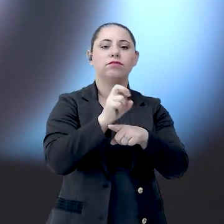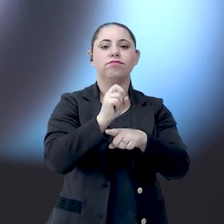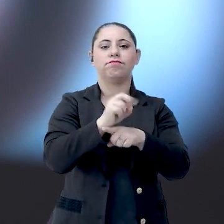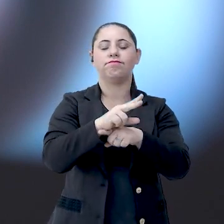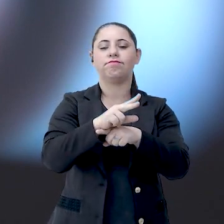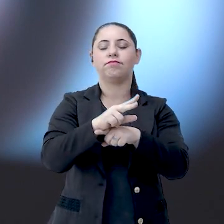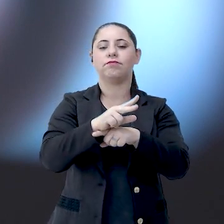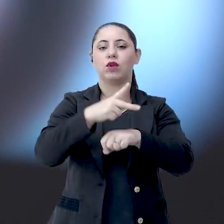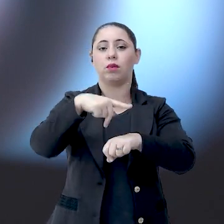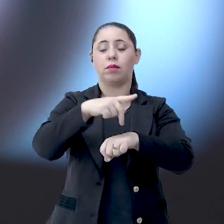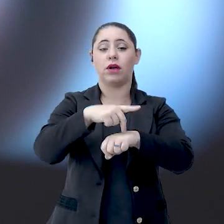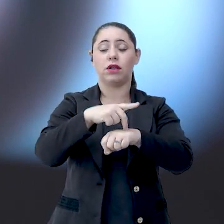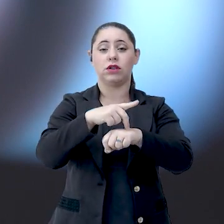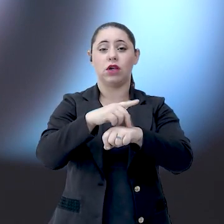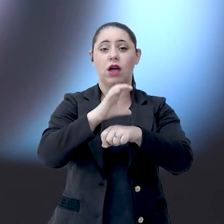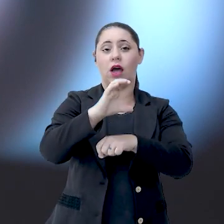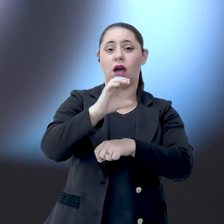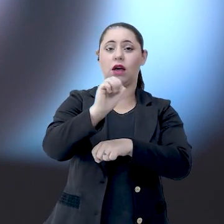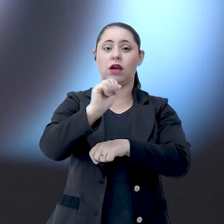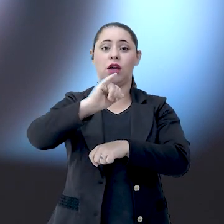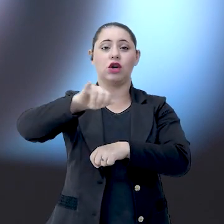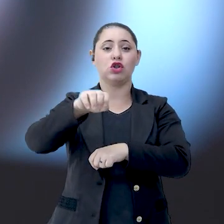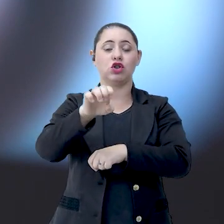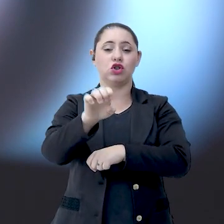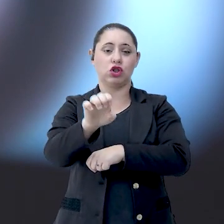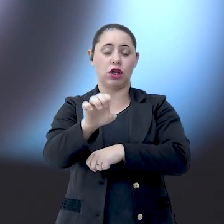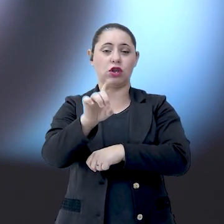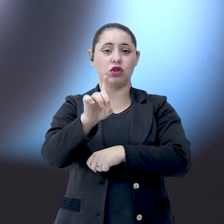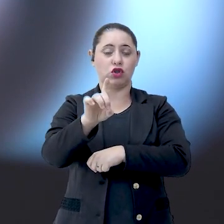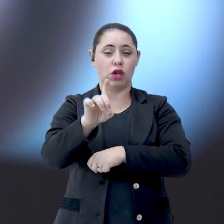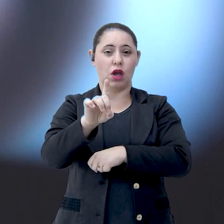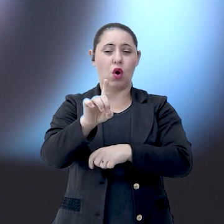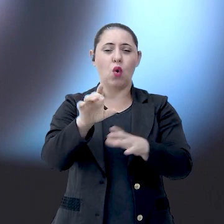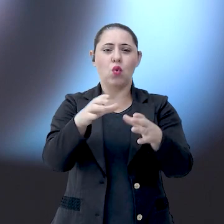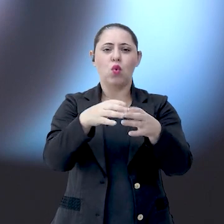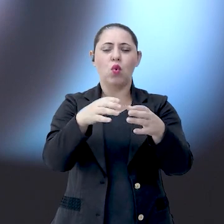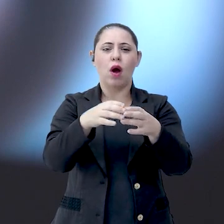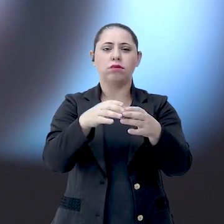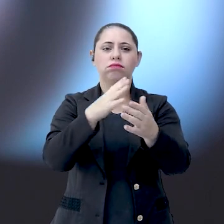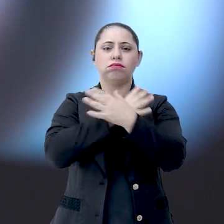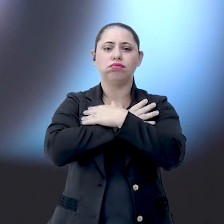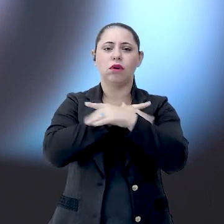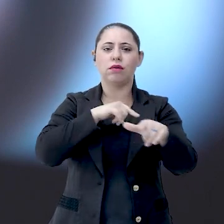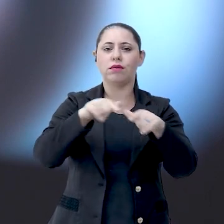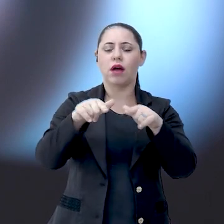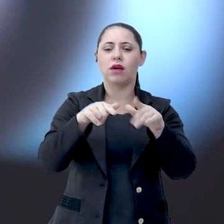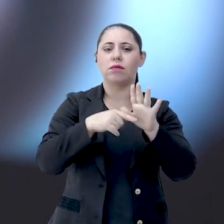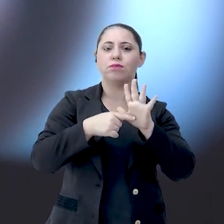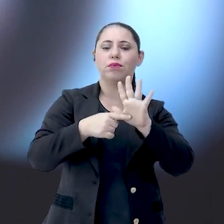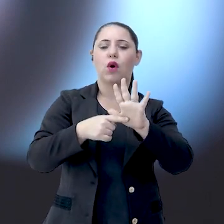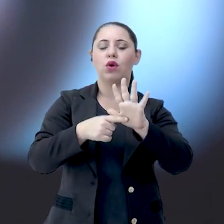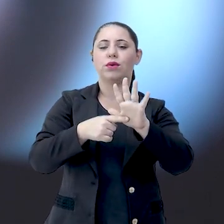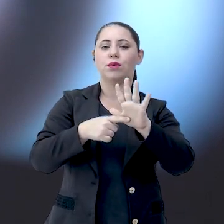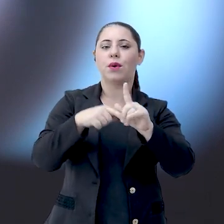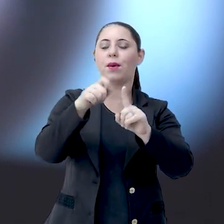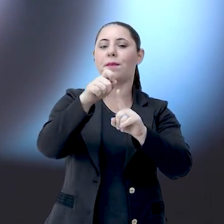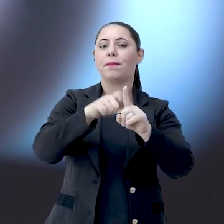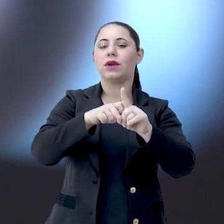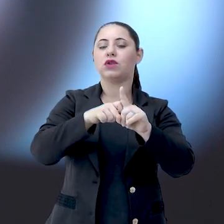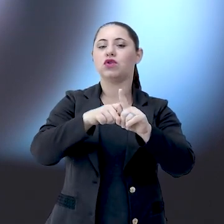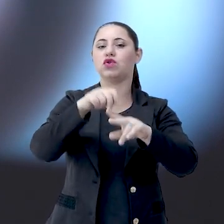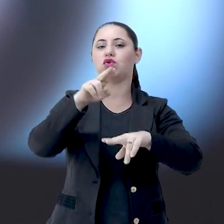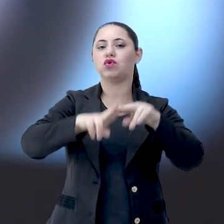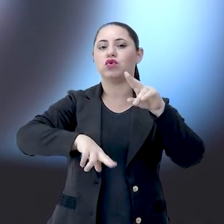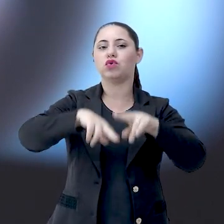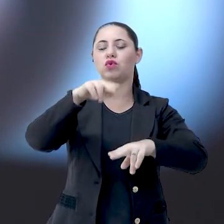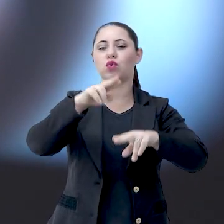no país. Segundo os dados do CAGED, o Cadastro Geral de Emprego e Desemprego, somente no mês de